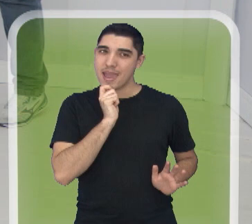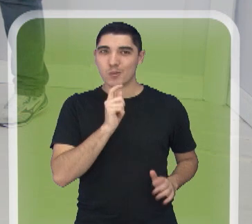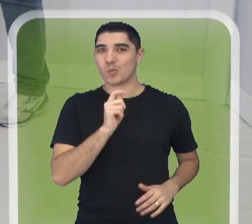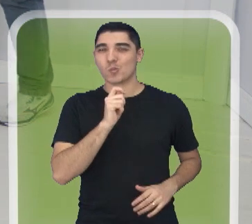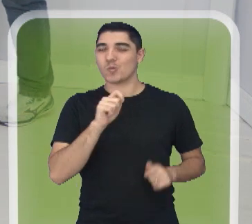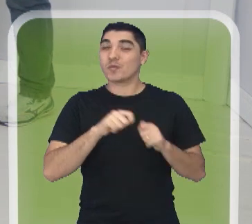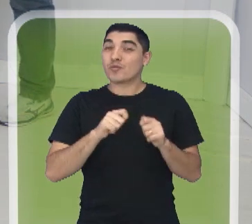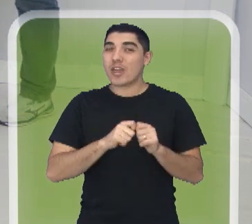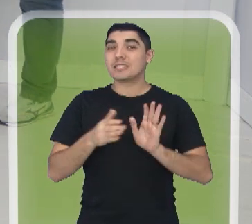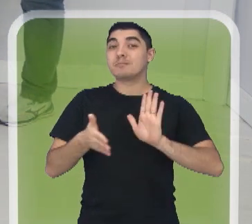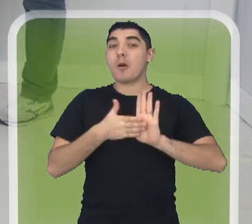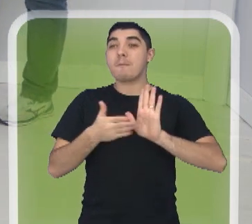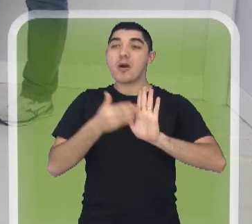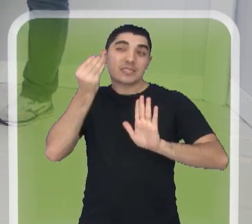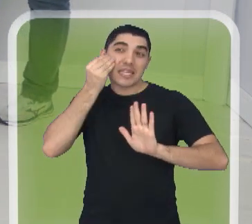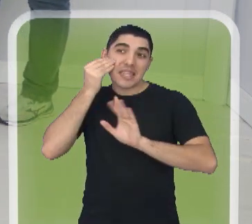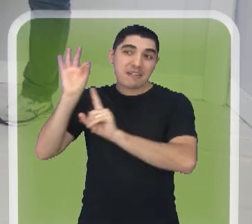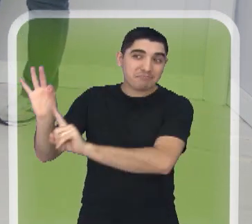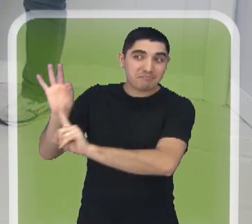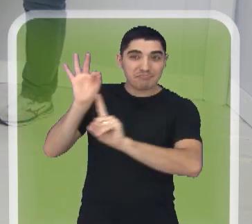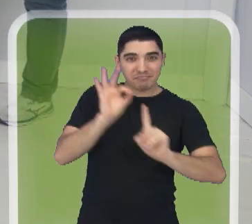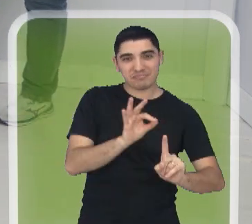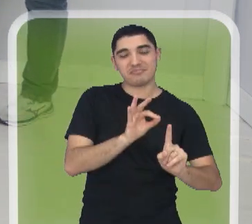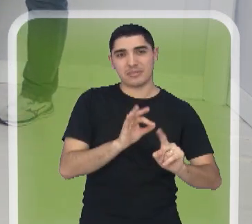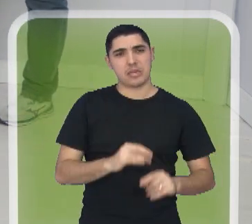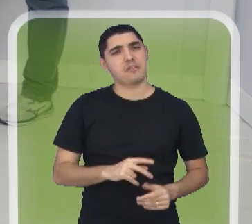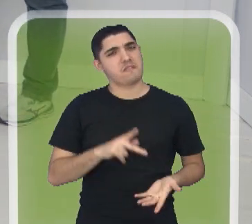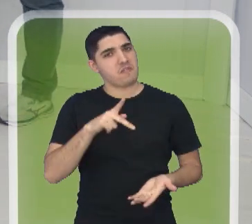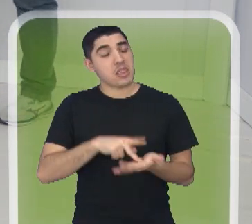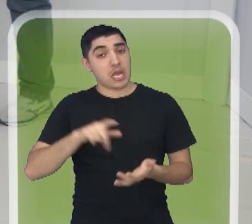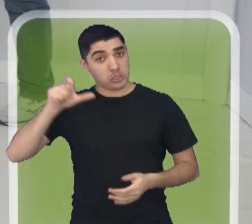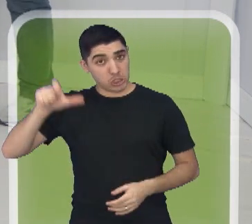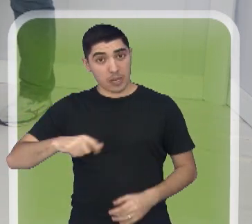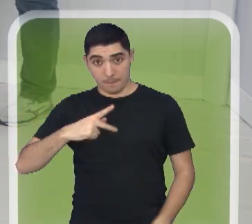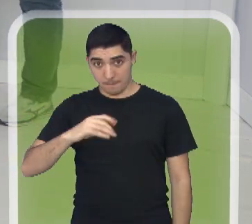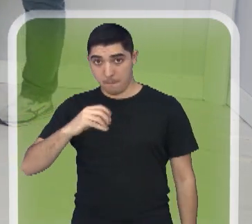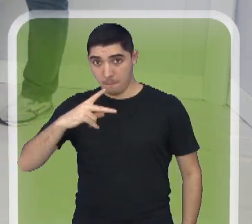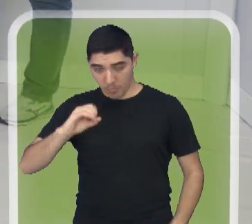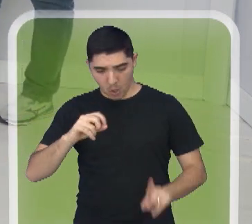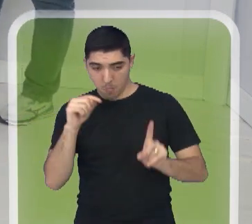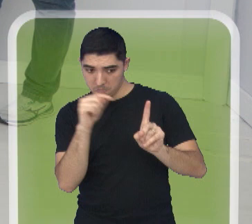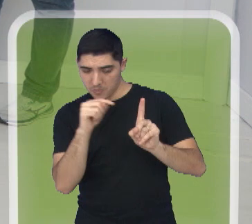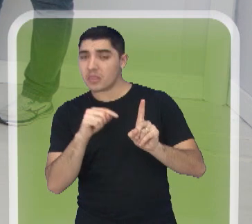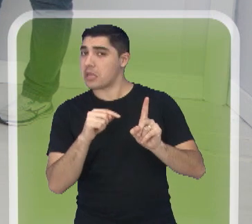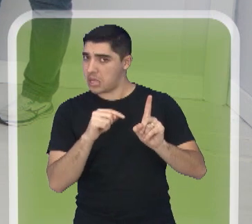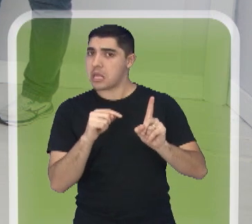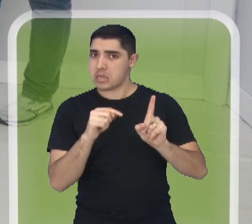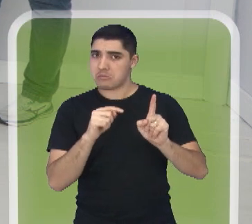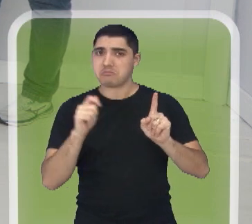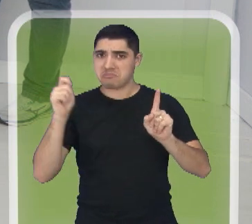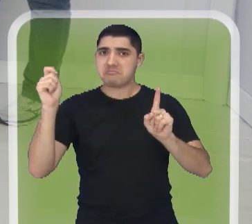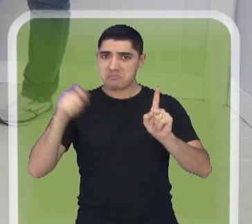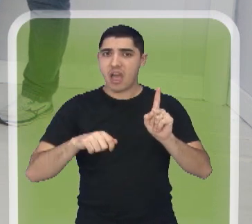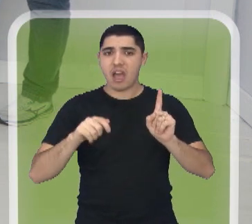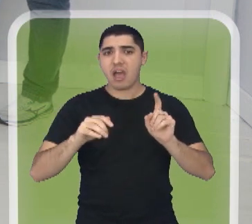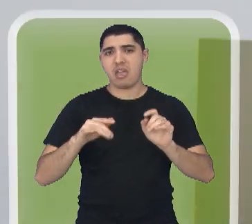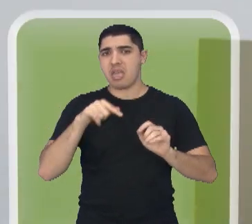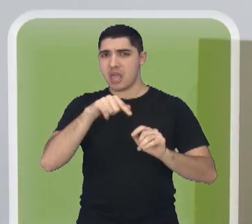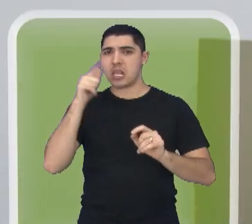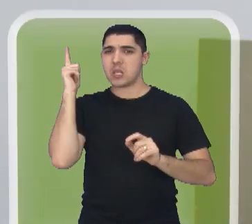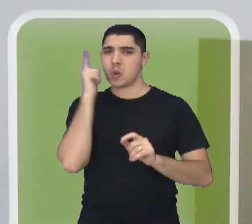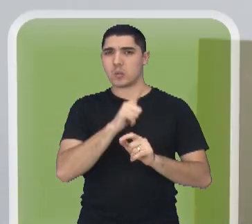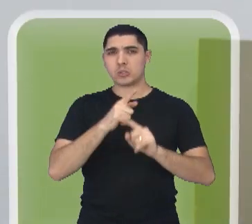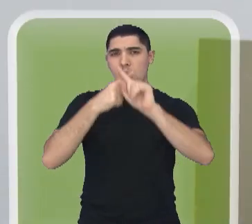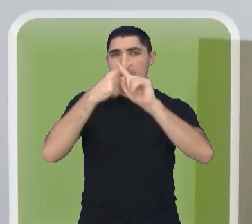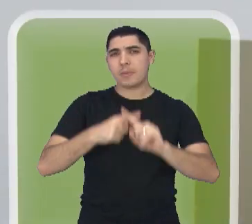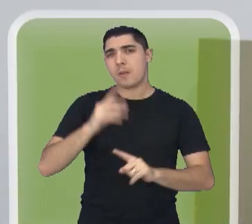uma É um jogador que fio de esperança. realmente se destacou muito, né? Acho que é um jogador que tem tudo para voltar a um cenário nacional aí, que já teve,